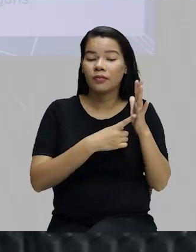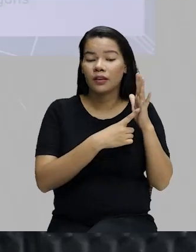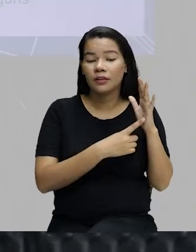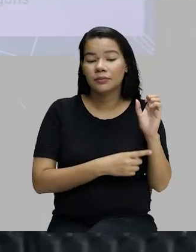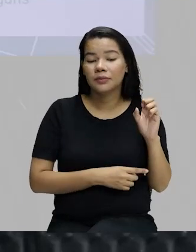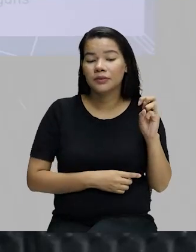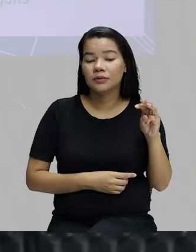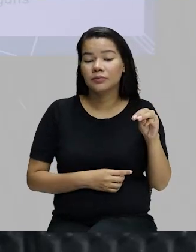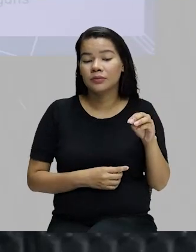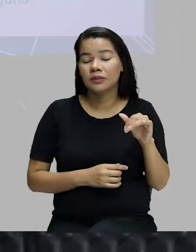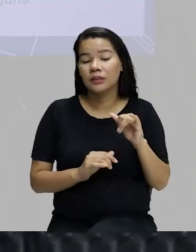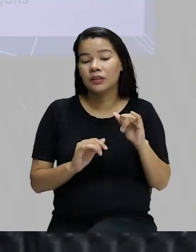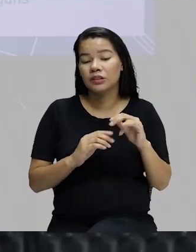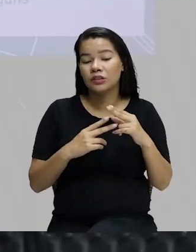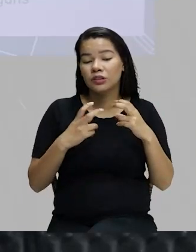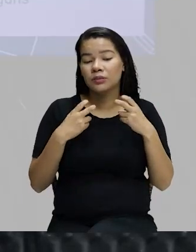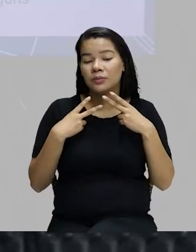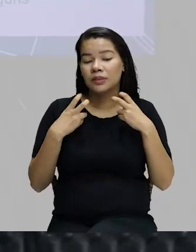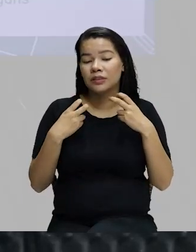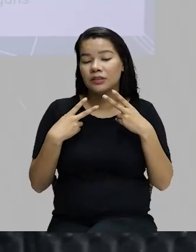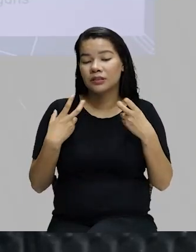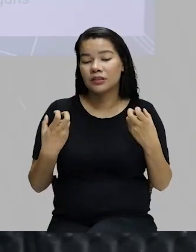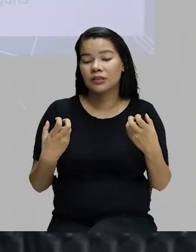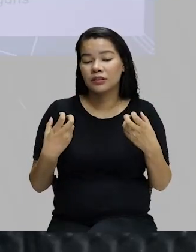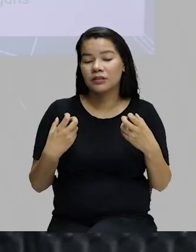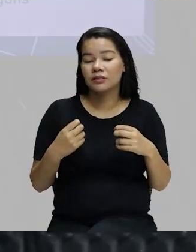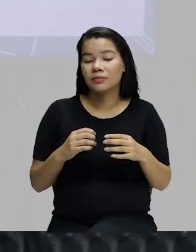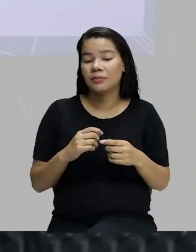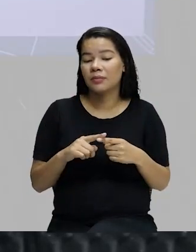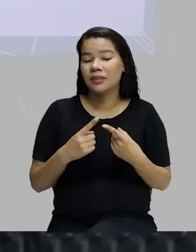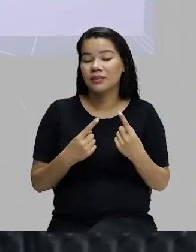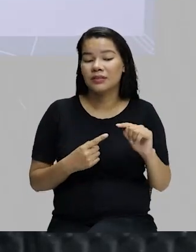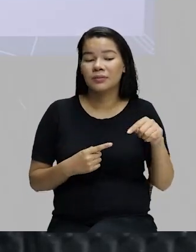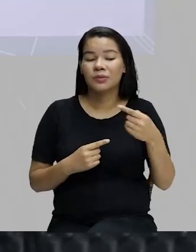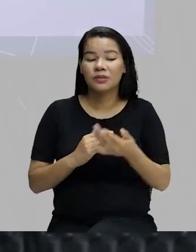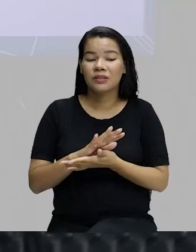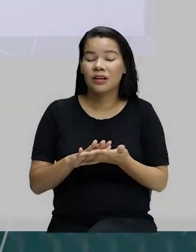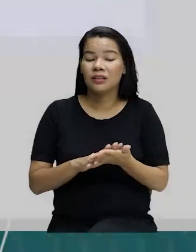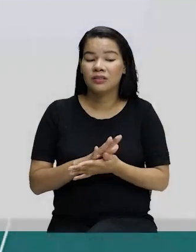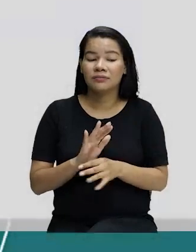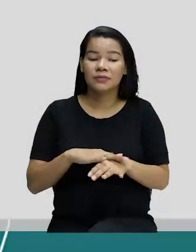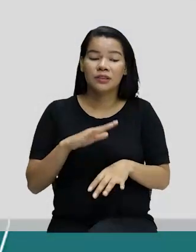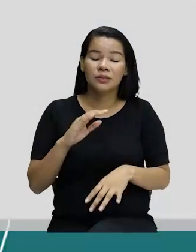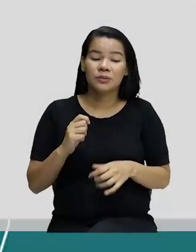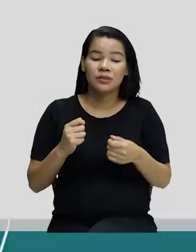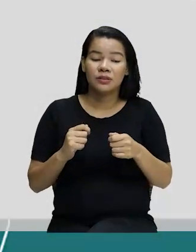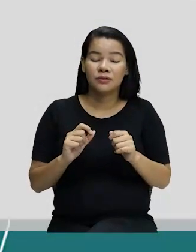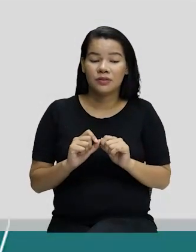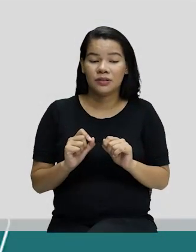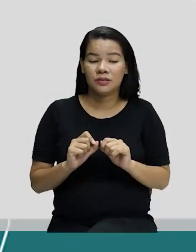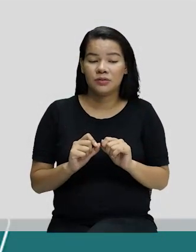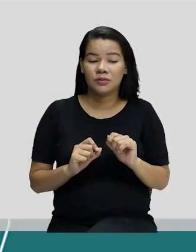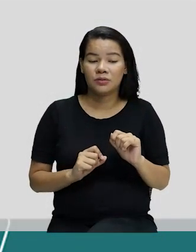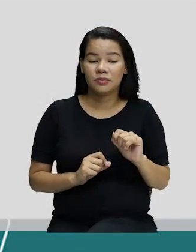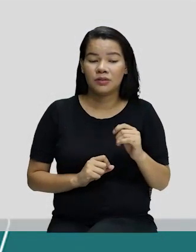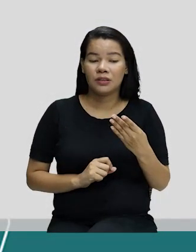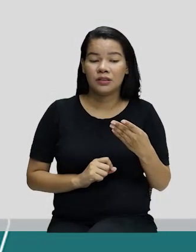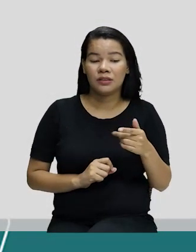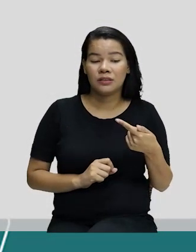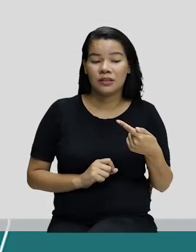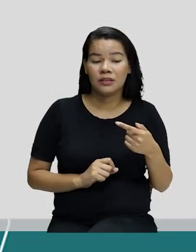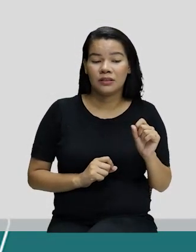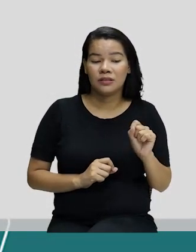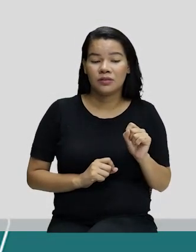momento, nada mais poderia ser feito. Nada mais poderia ser feito. 47 segundos depois de iniciar o